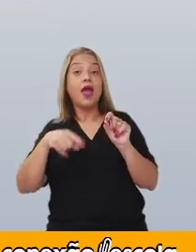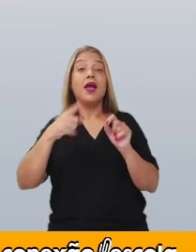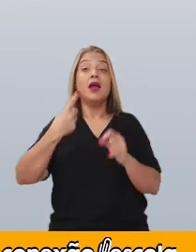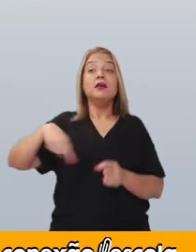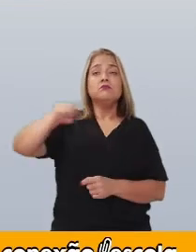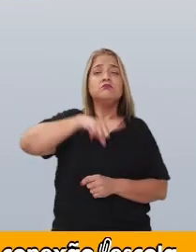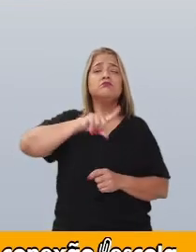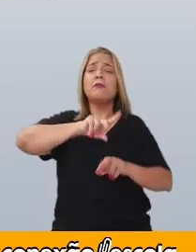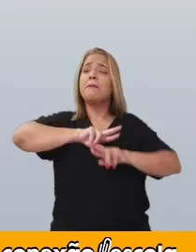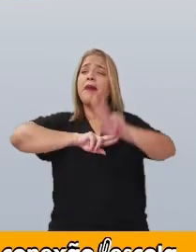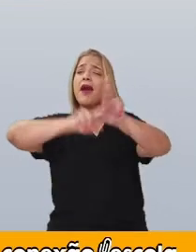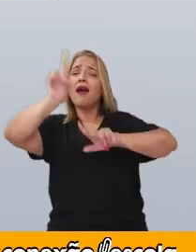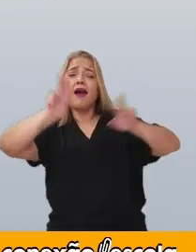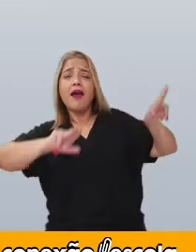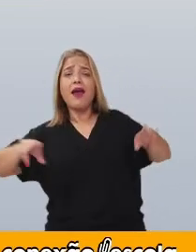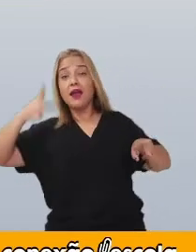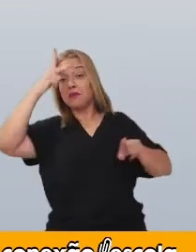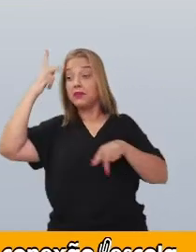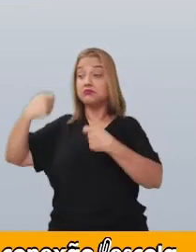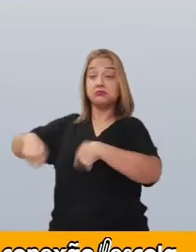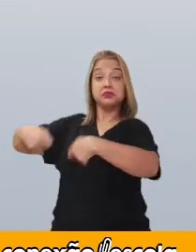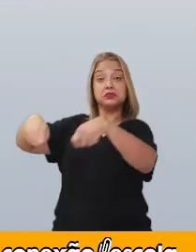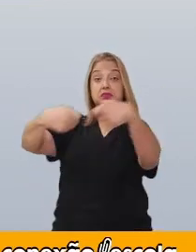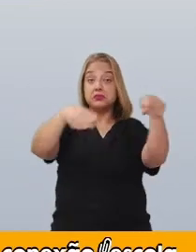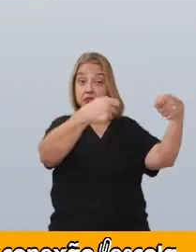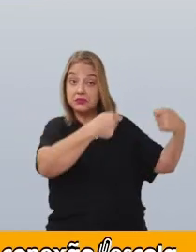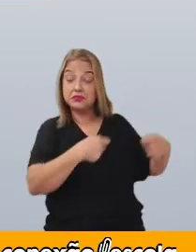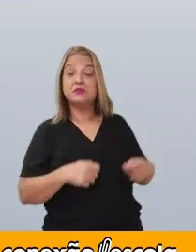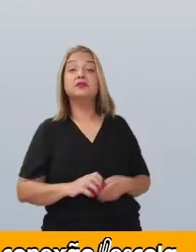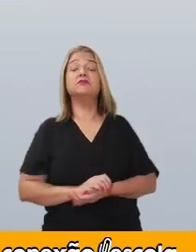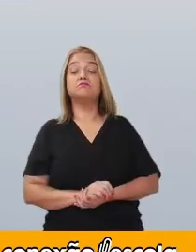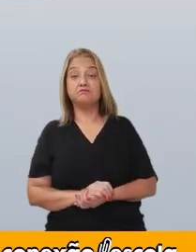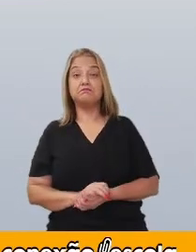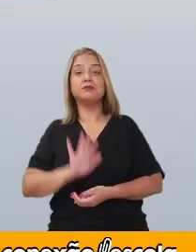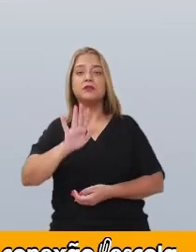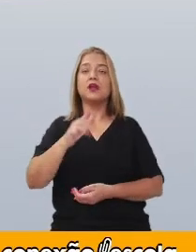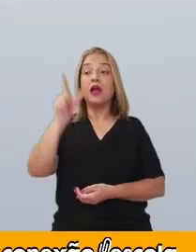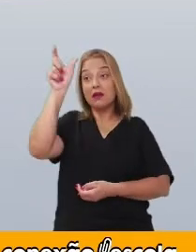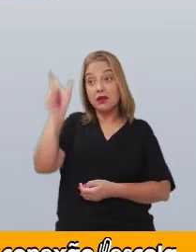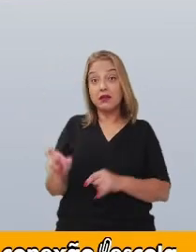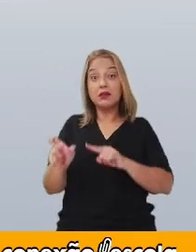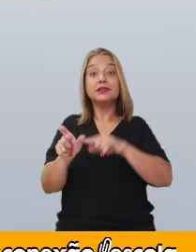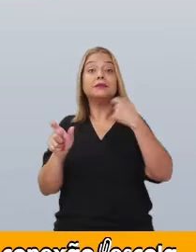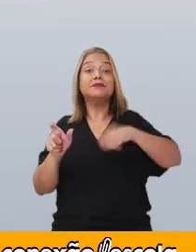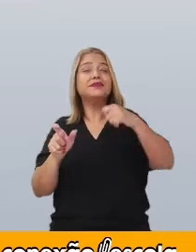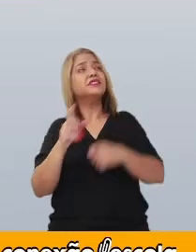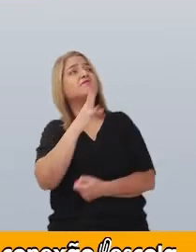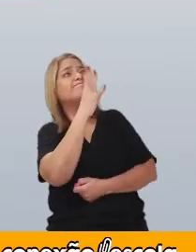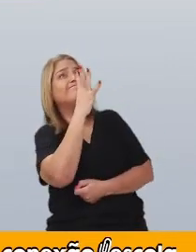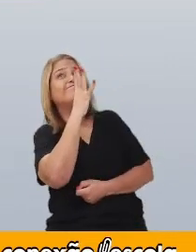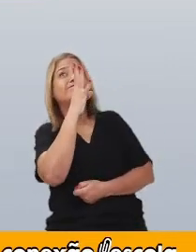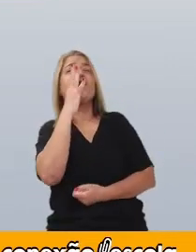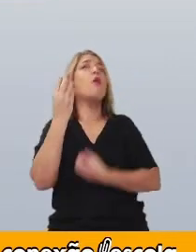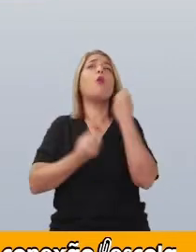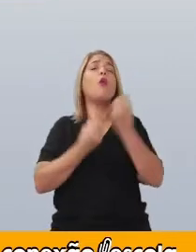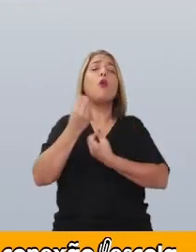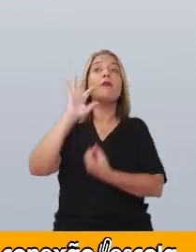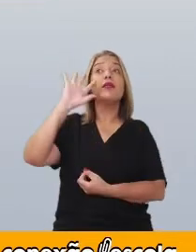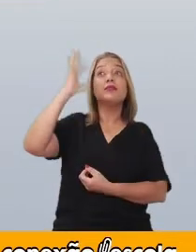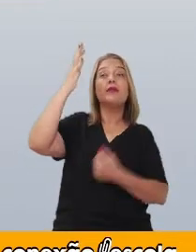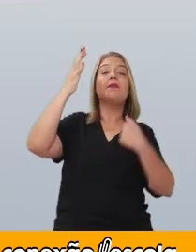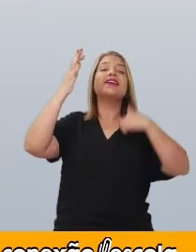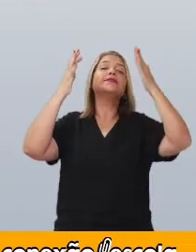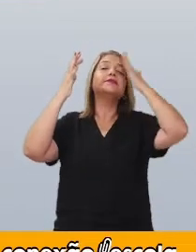a diversas necessidades dos seres humanos. O homem precisava observar o tempo para realizar as